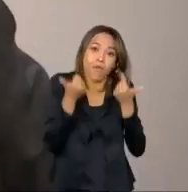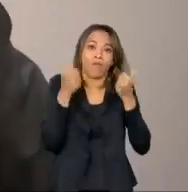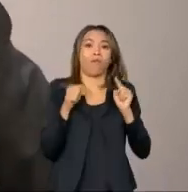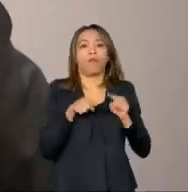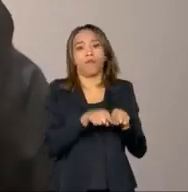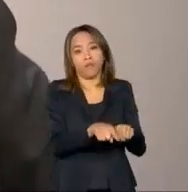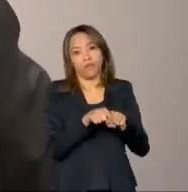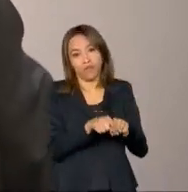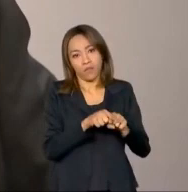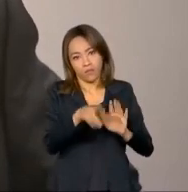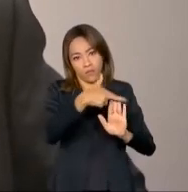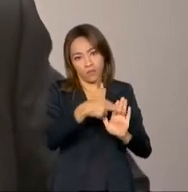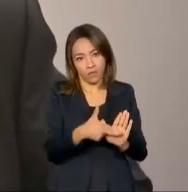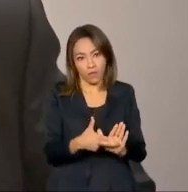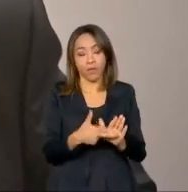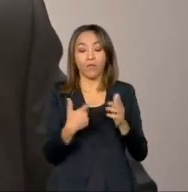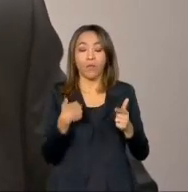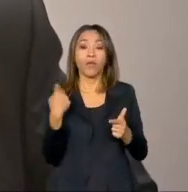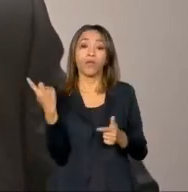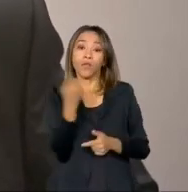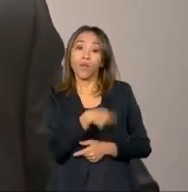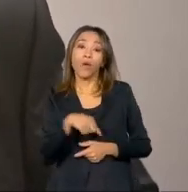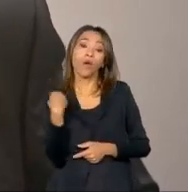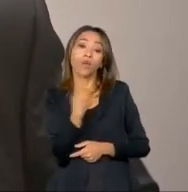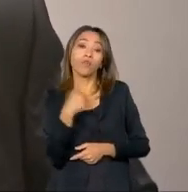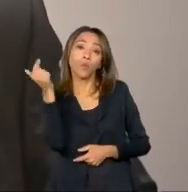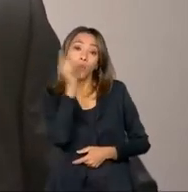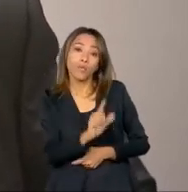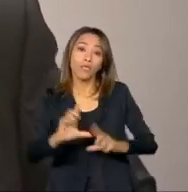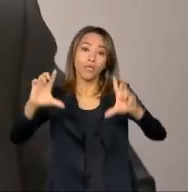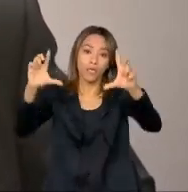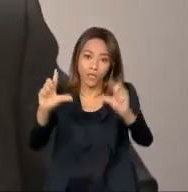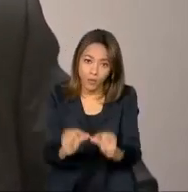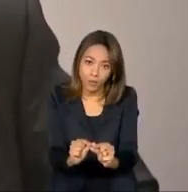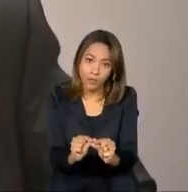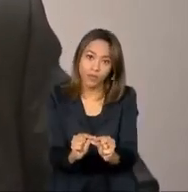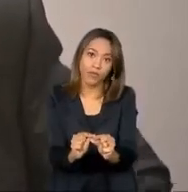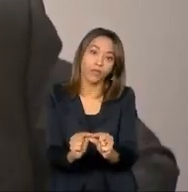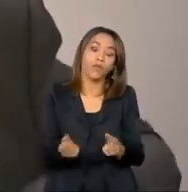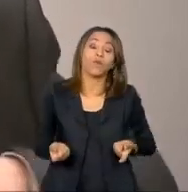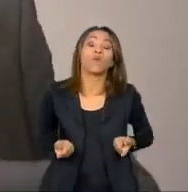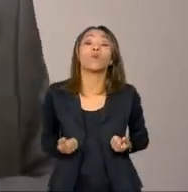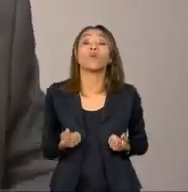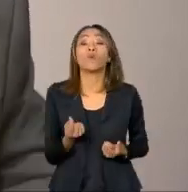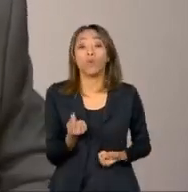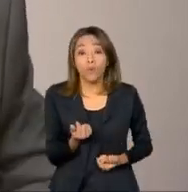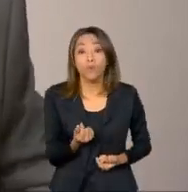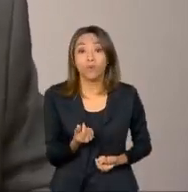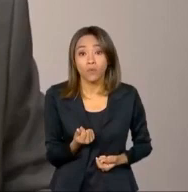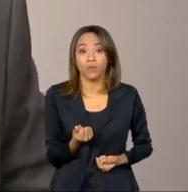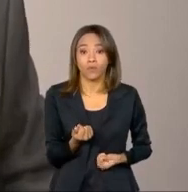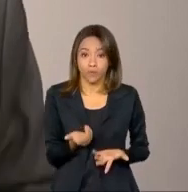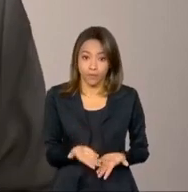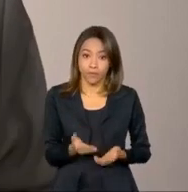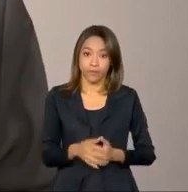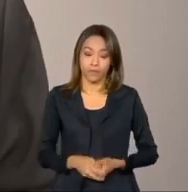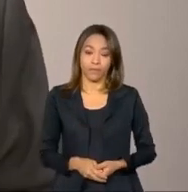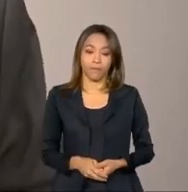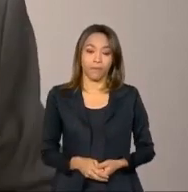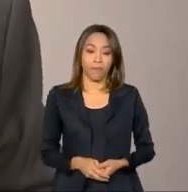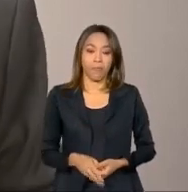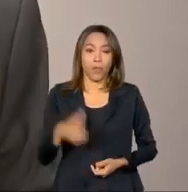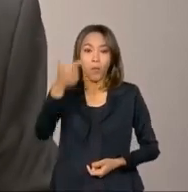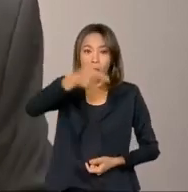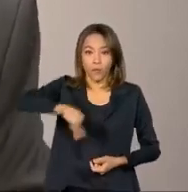a questão regulatória, nós vamos estar reduzindo fortemente o custo Brasil.